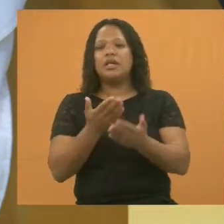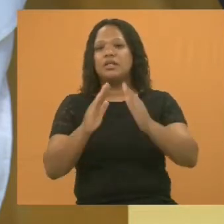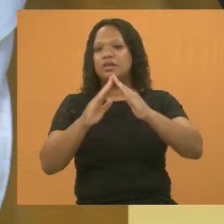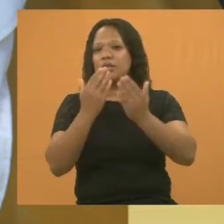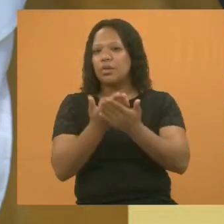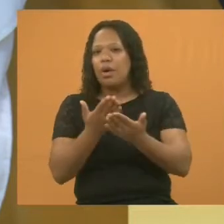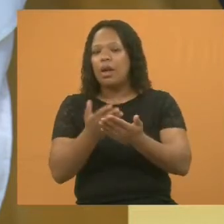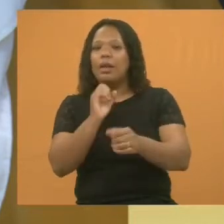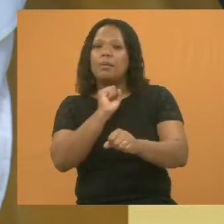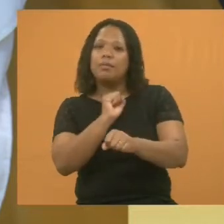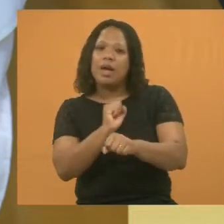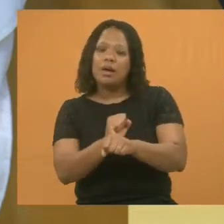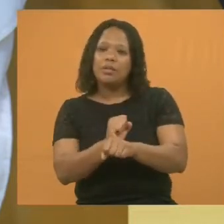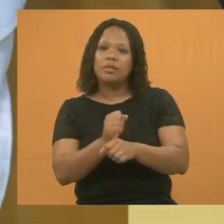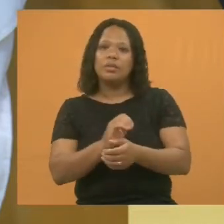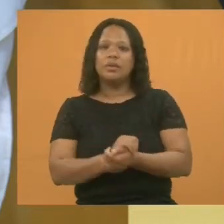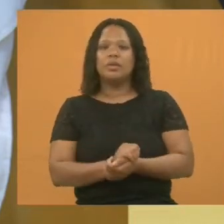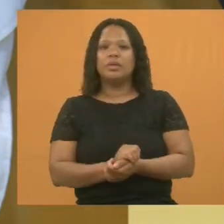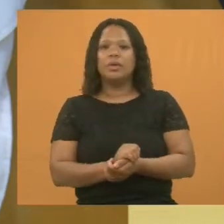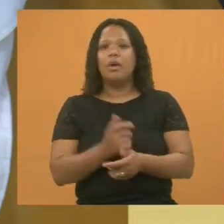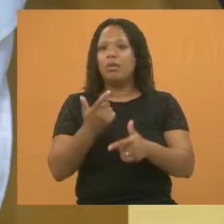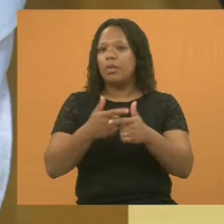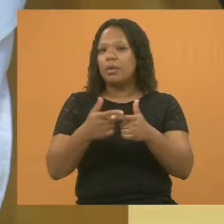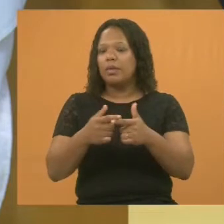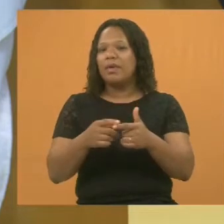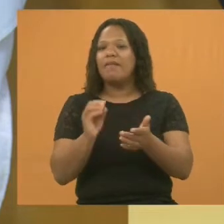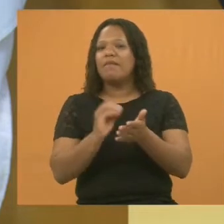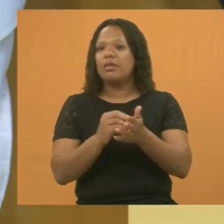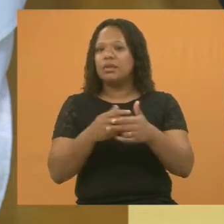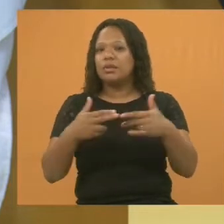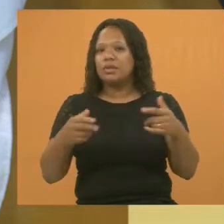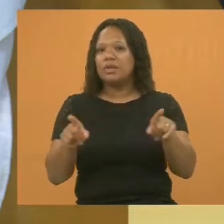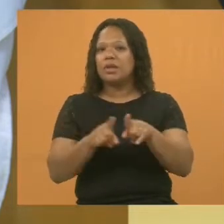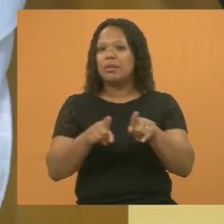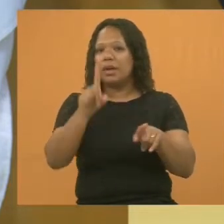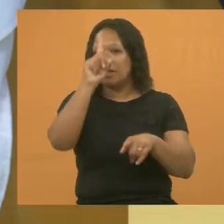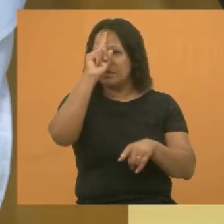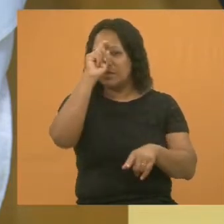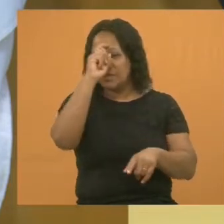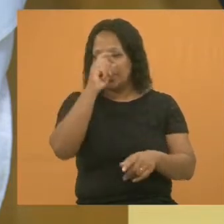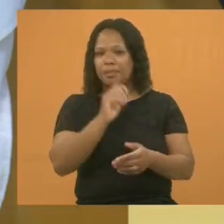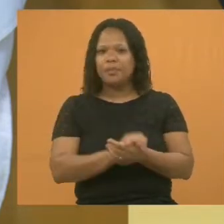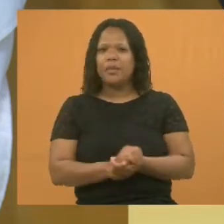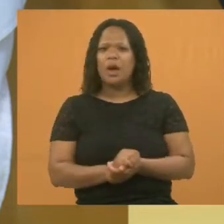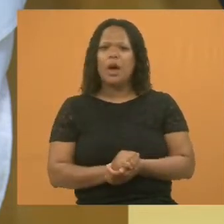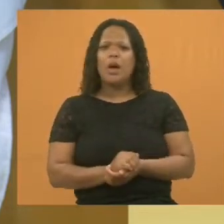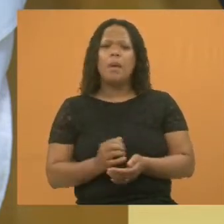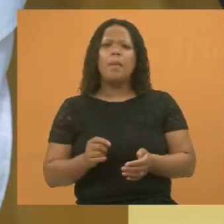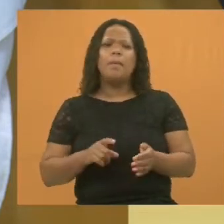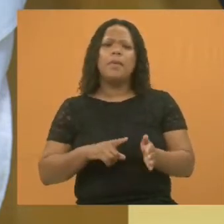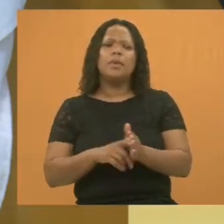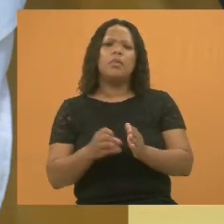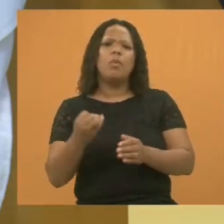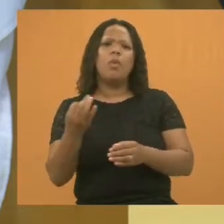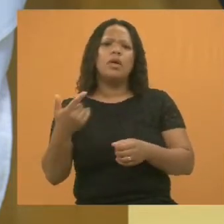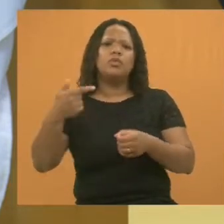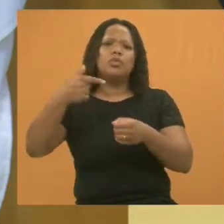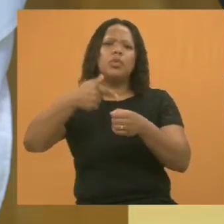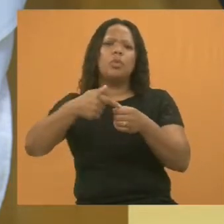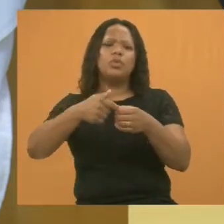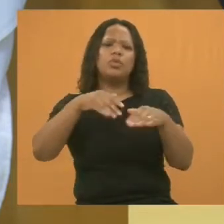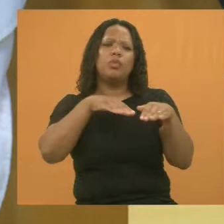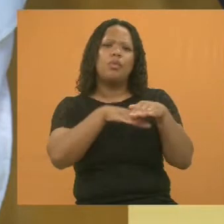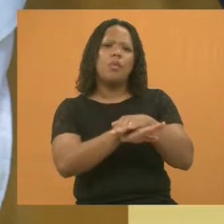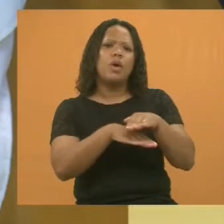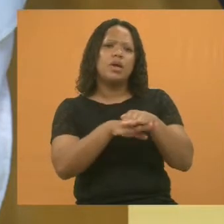saúde. Nesse momento, eu pergunto aos senhores, quanto de combustível deve haver